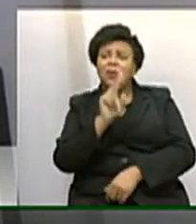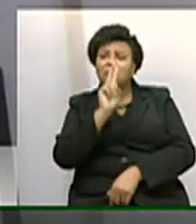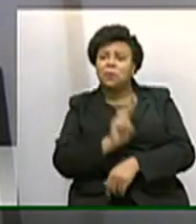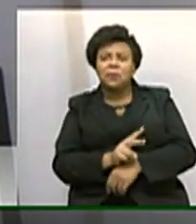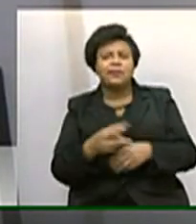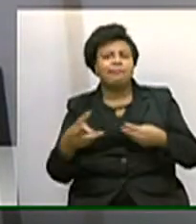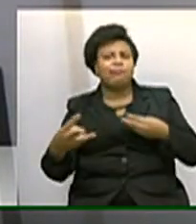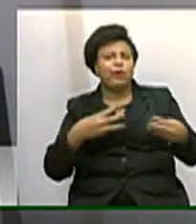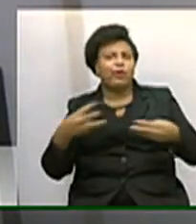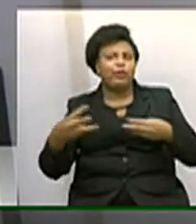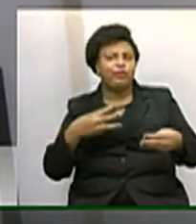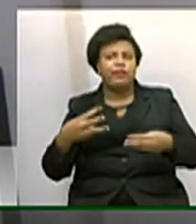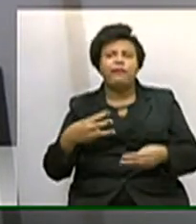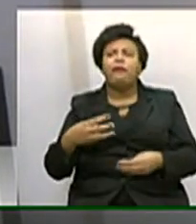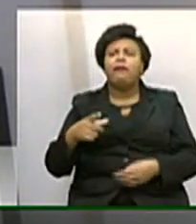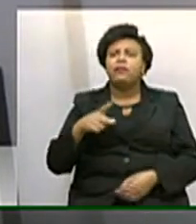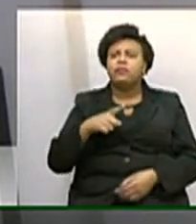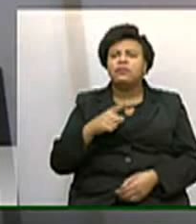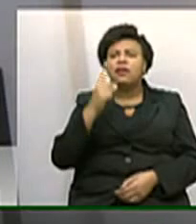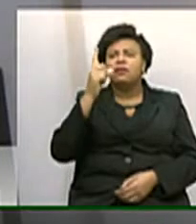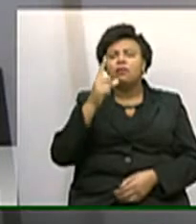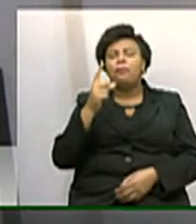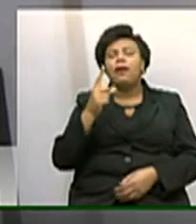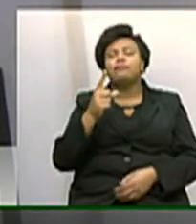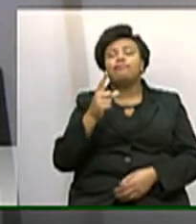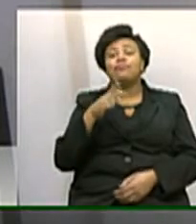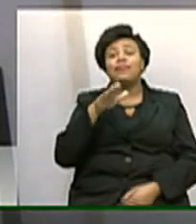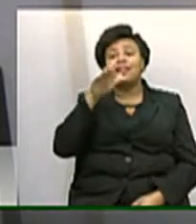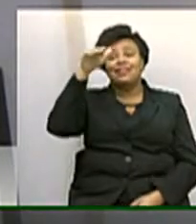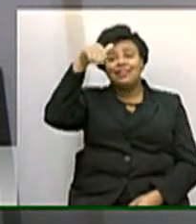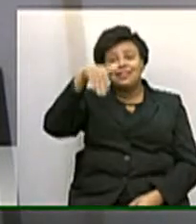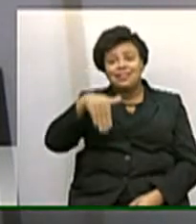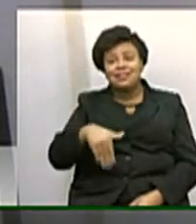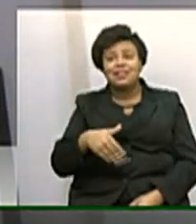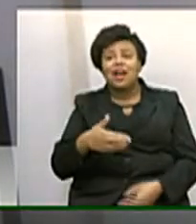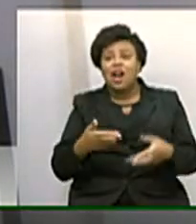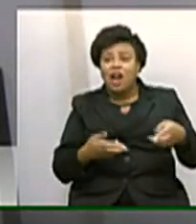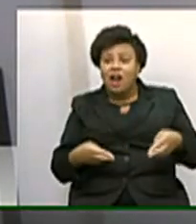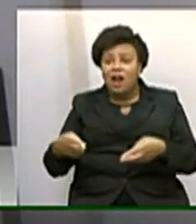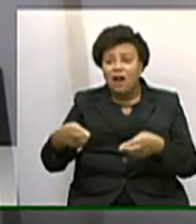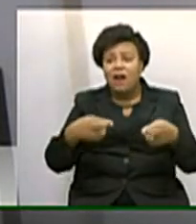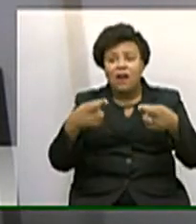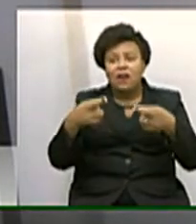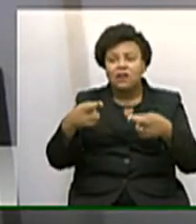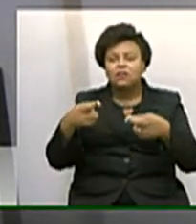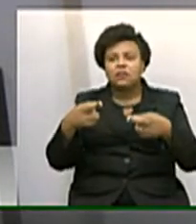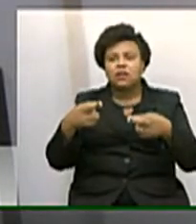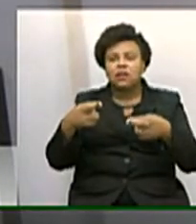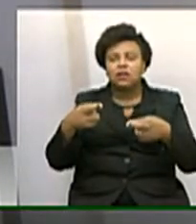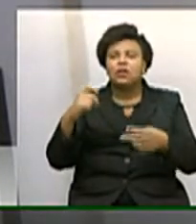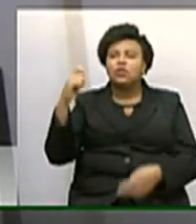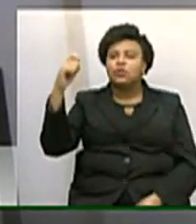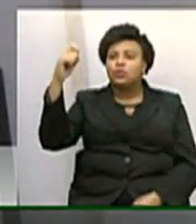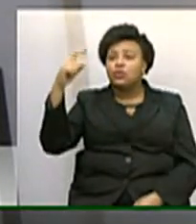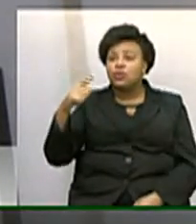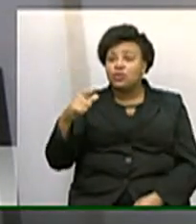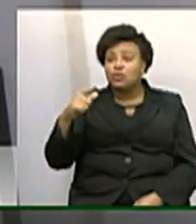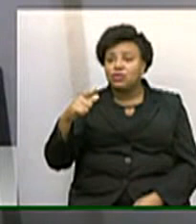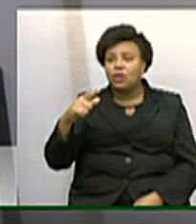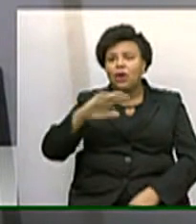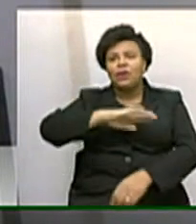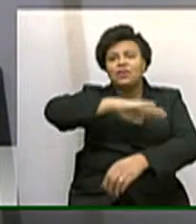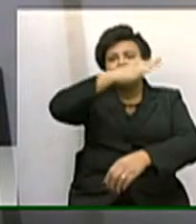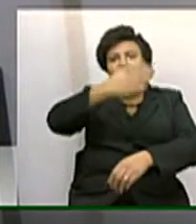temos uma situação ali na descida da Rota do Sol, na descida da Serra do Pinto, que faz mais de um ano que caiu uma